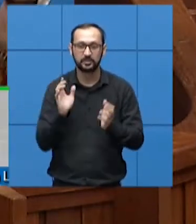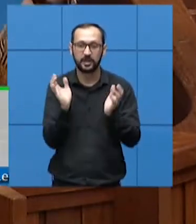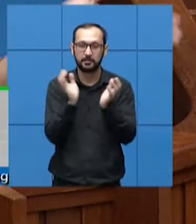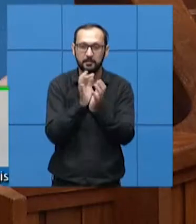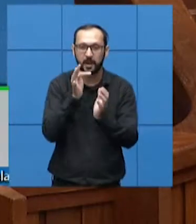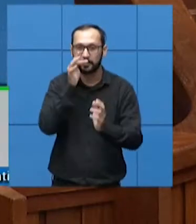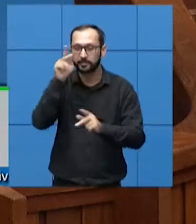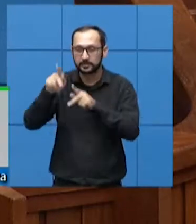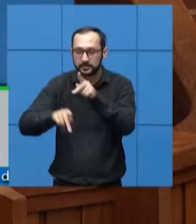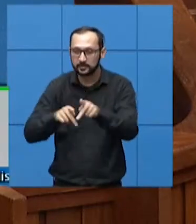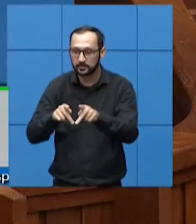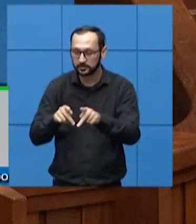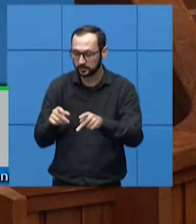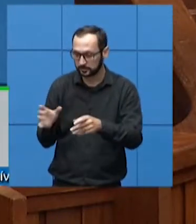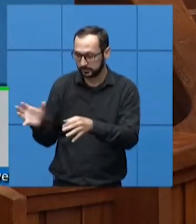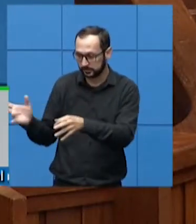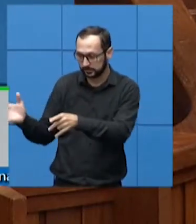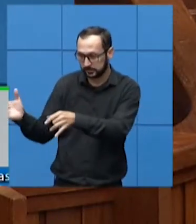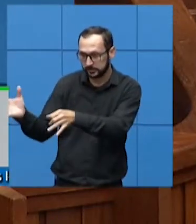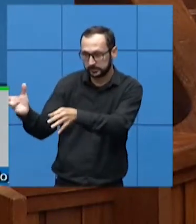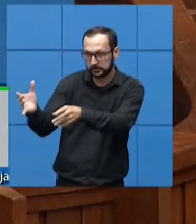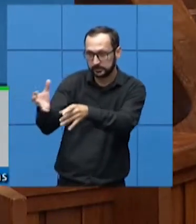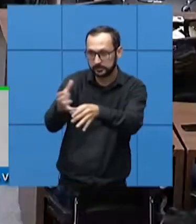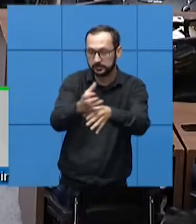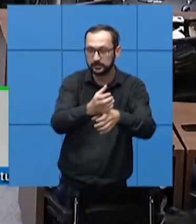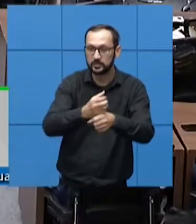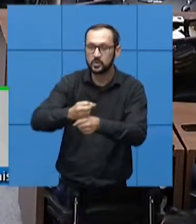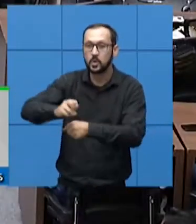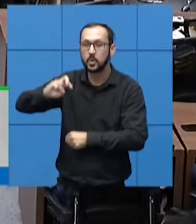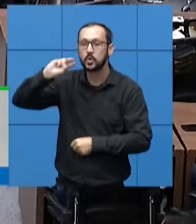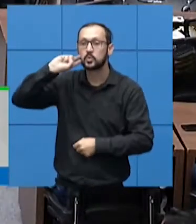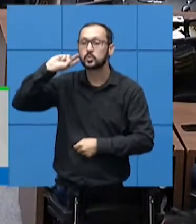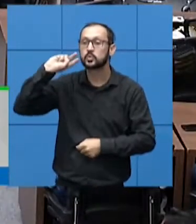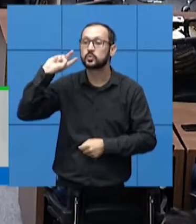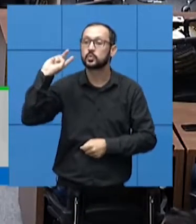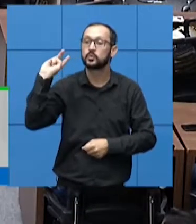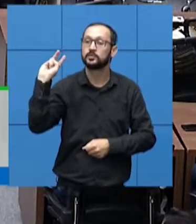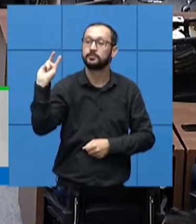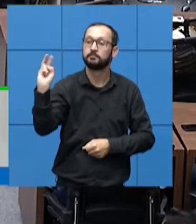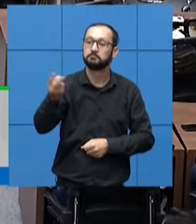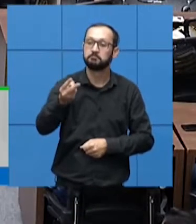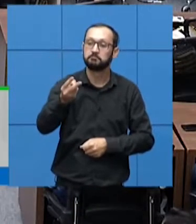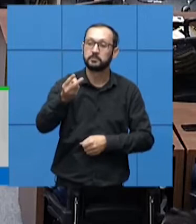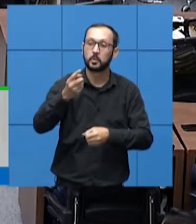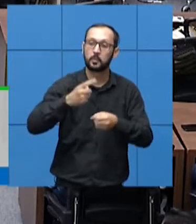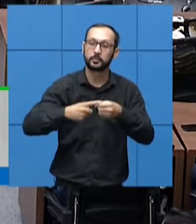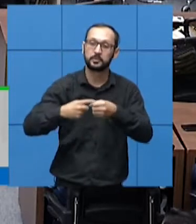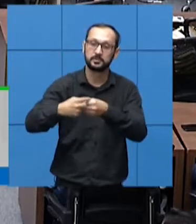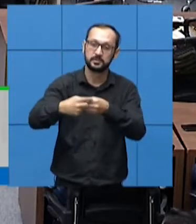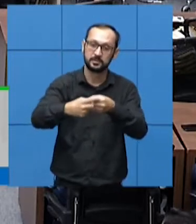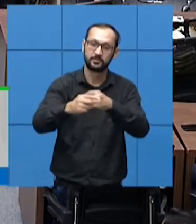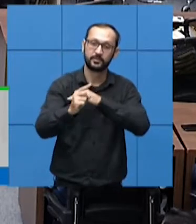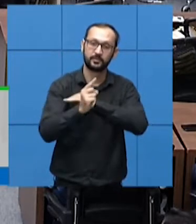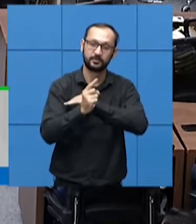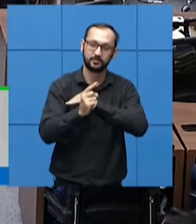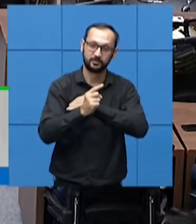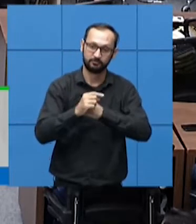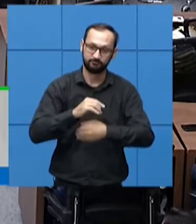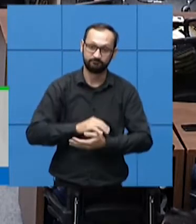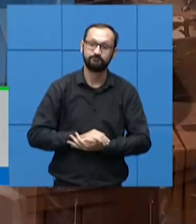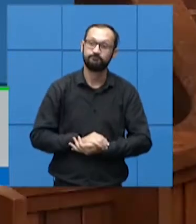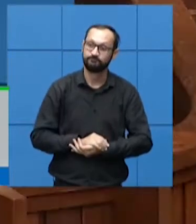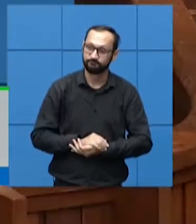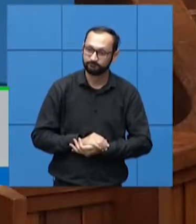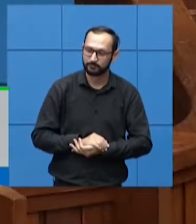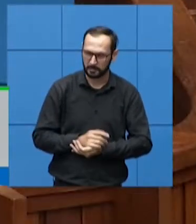nós, juntando todas, nós temos mais de 2.200 municípios brasileiros atendidos pela nossa rede.